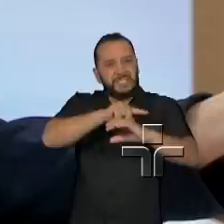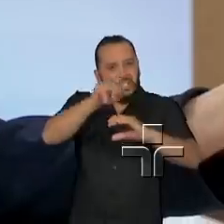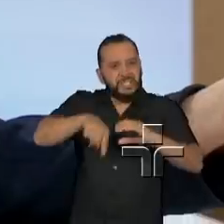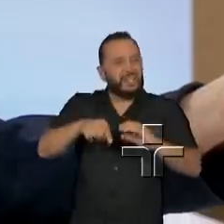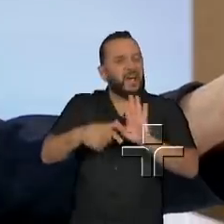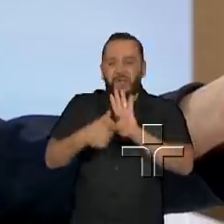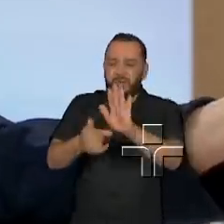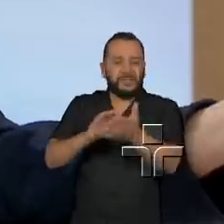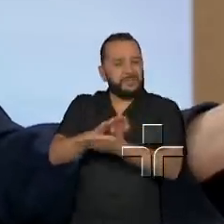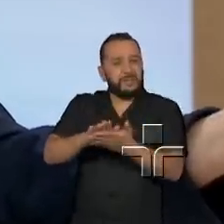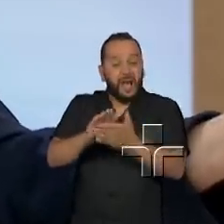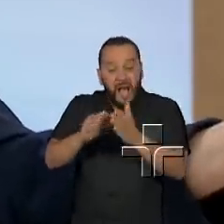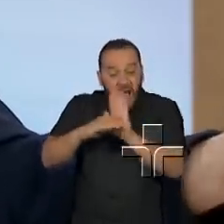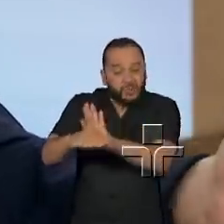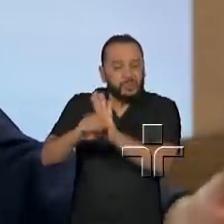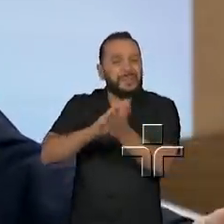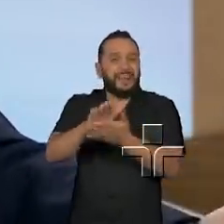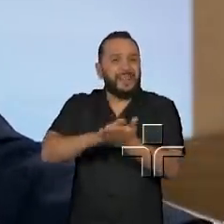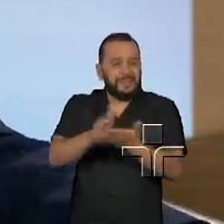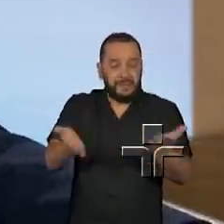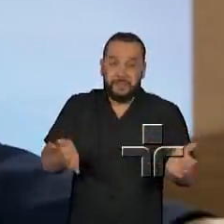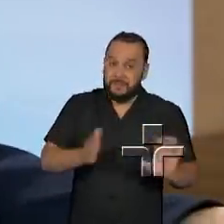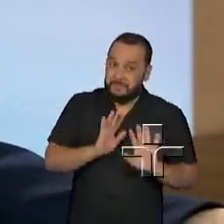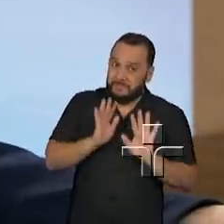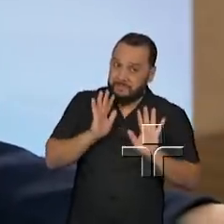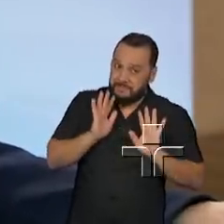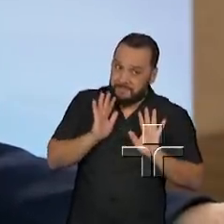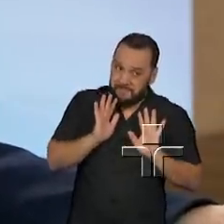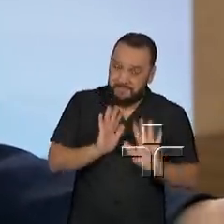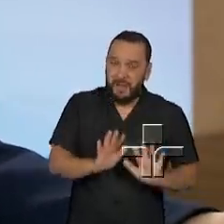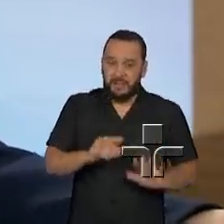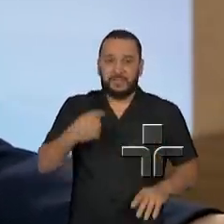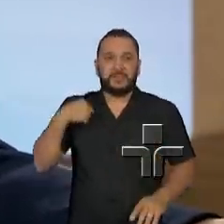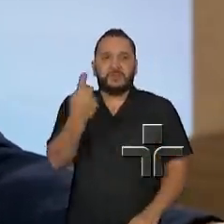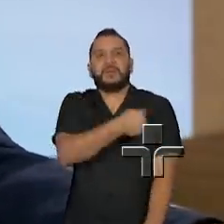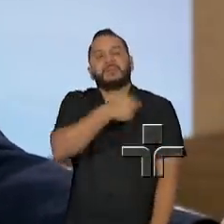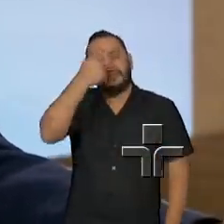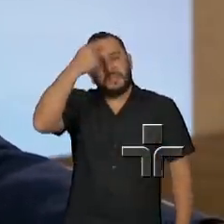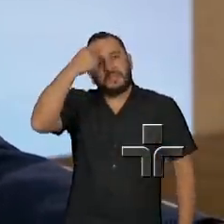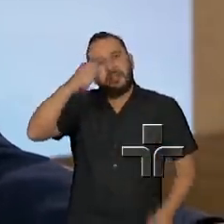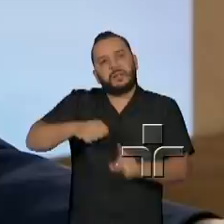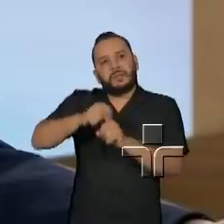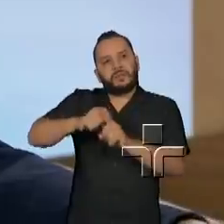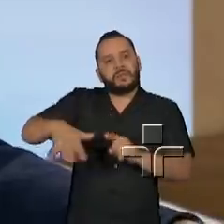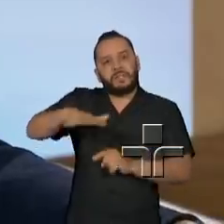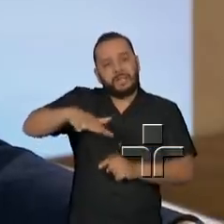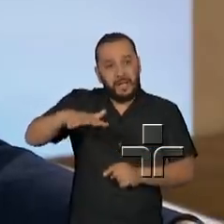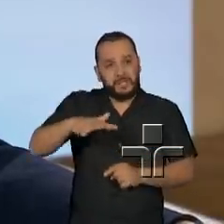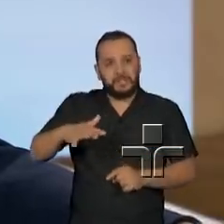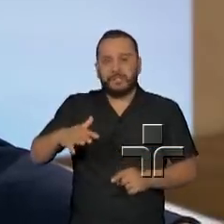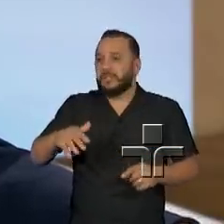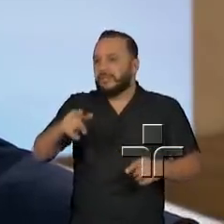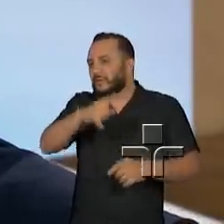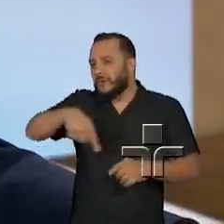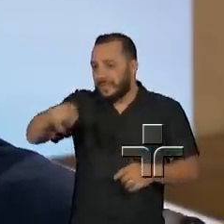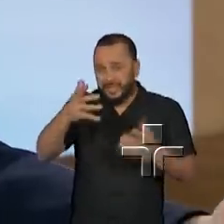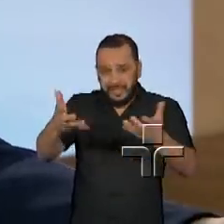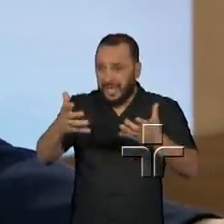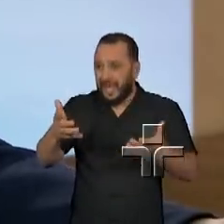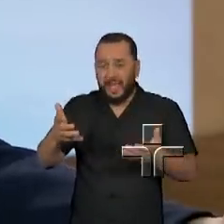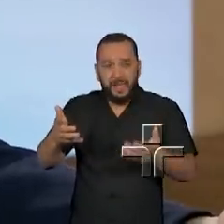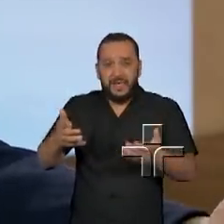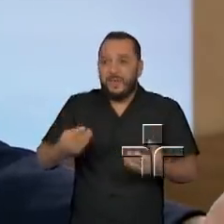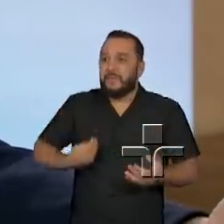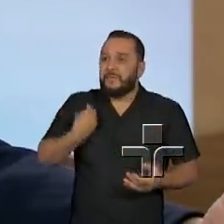chegar nesse ponto. Mas se nós olharmos a nossa sociedade e perguntarmos quem é que vive sem drogas,